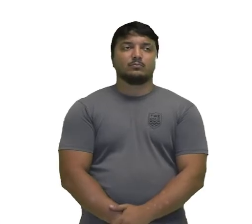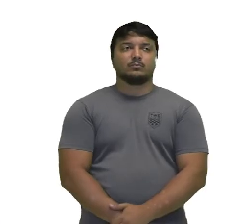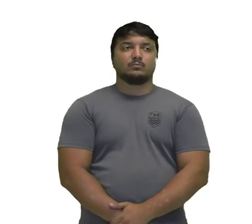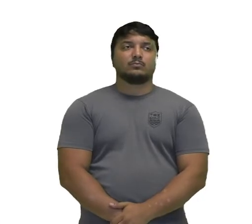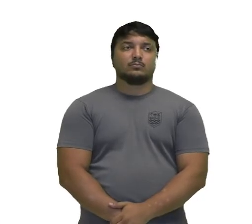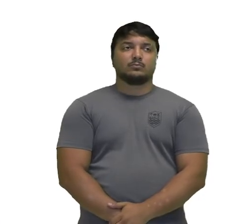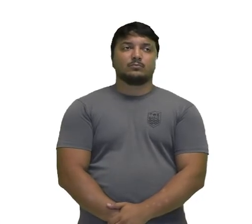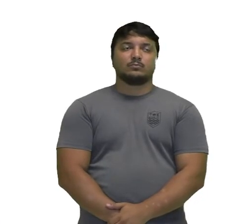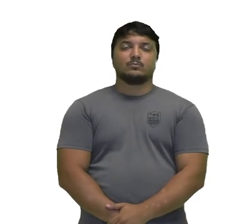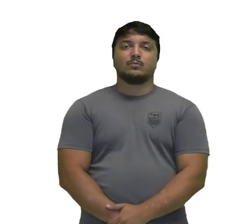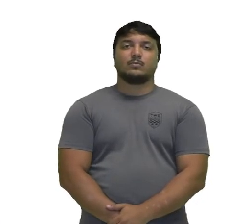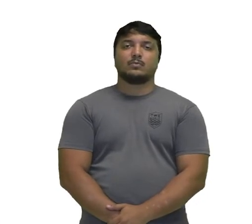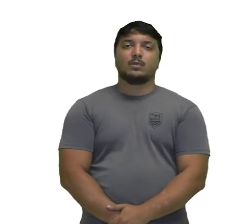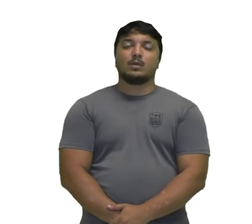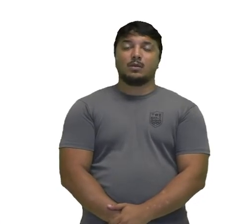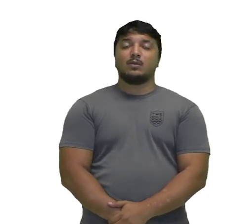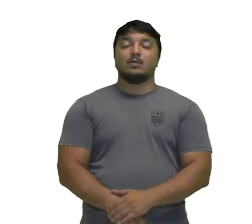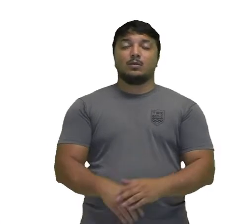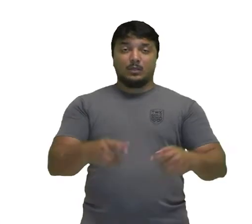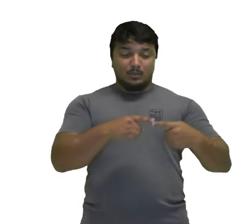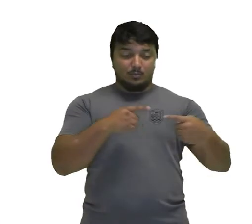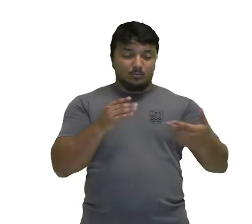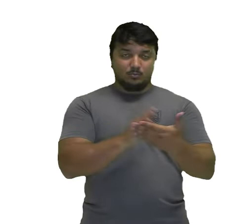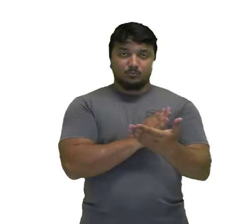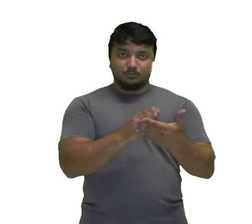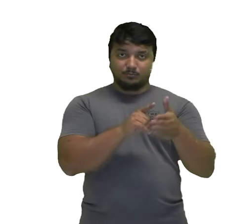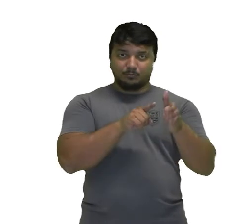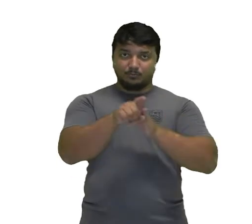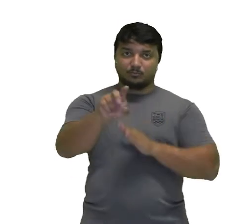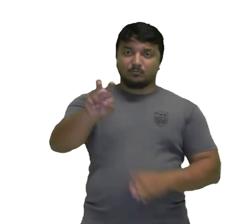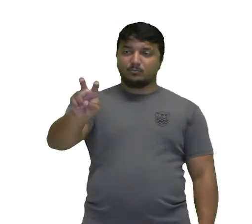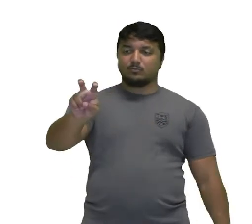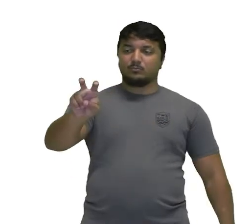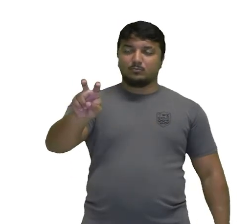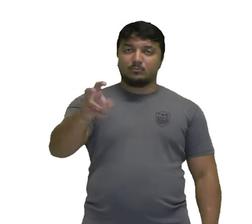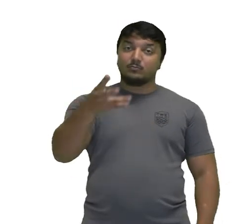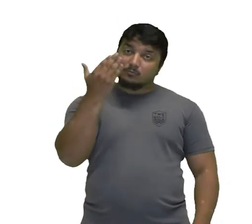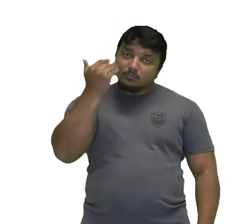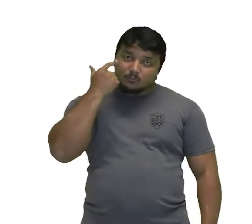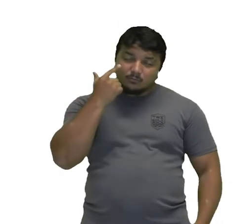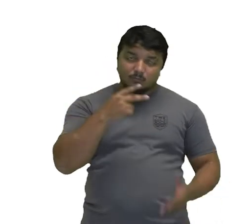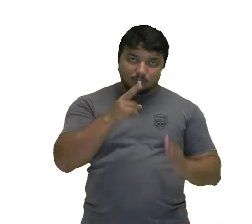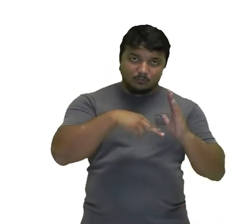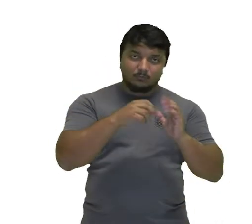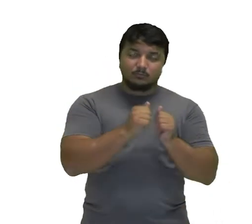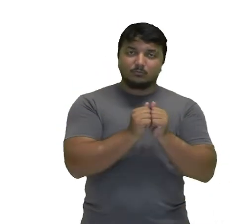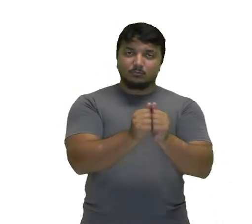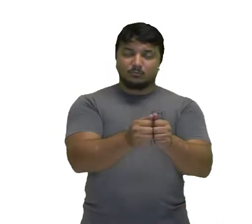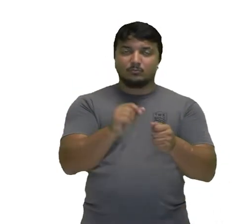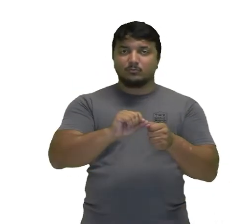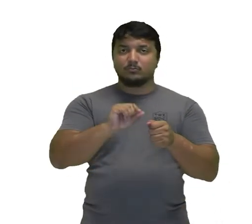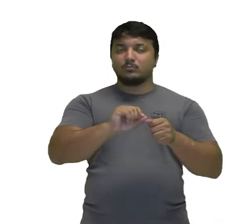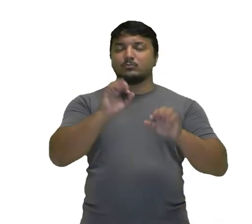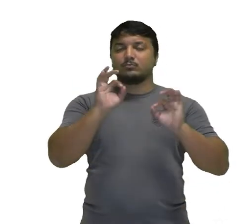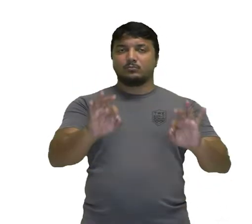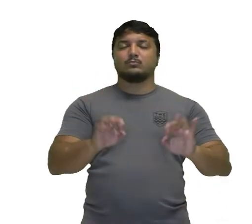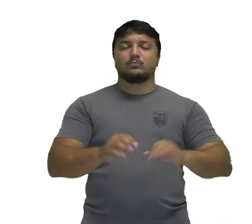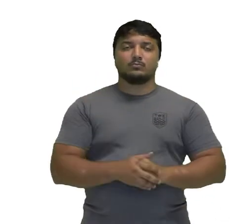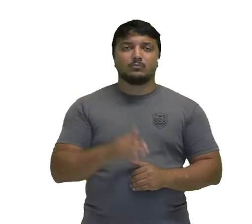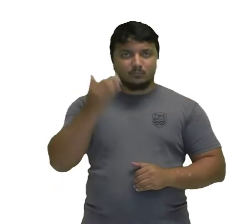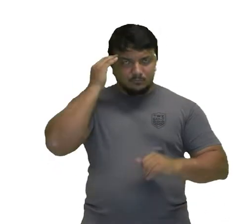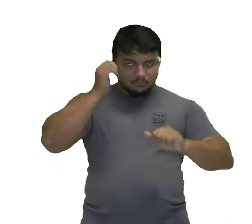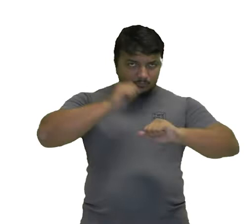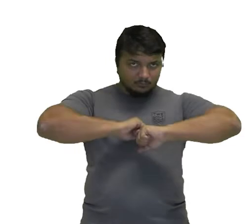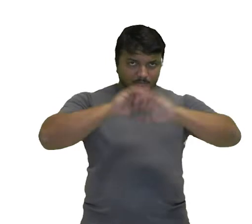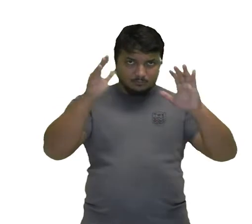Na sua apostila, essa questão é a questão número 5. Eu queria que você me acompanhasse na leitura para nós fazermos essa questão. Espero que você entenda